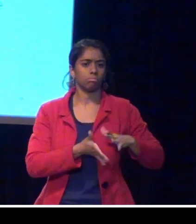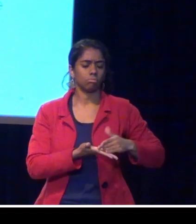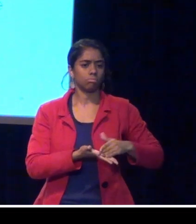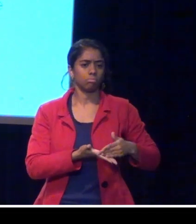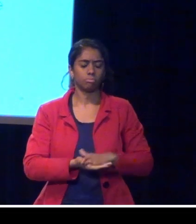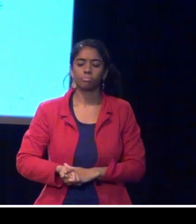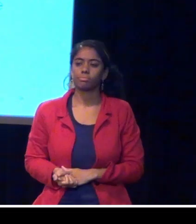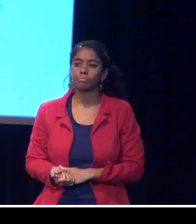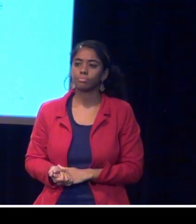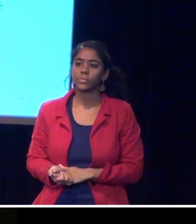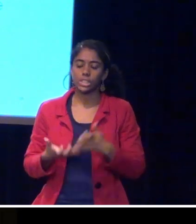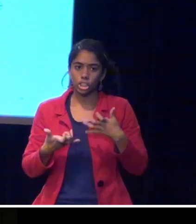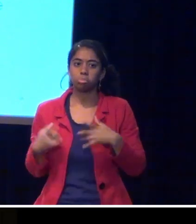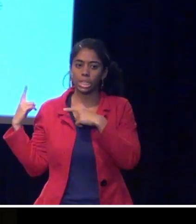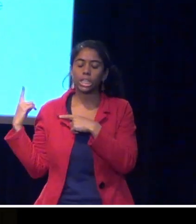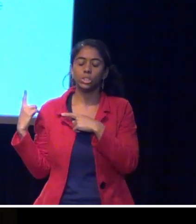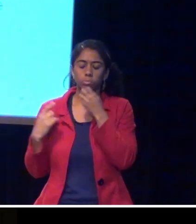Então, educação e cibercultura,